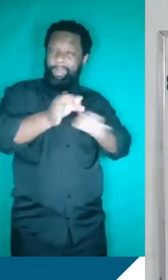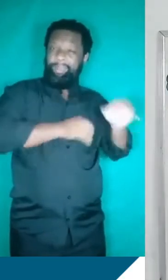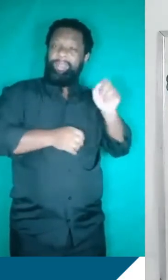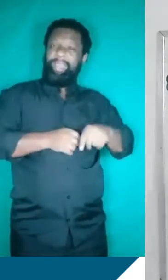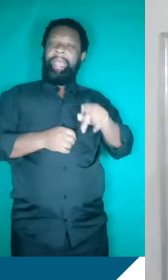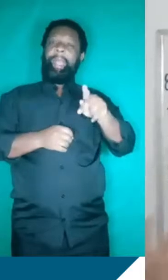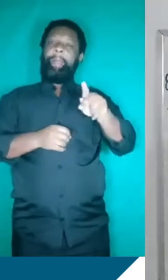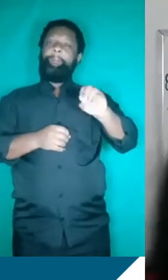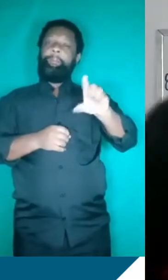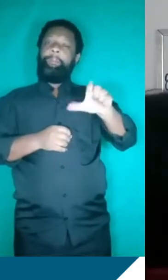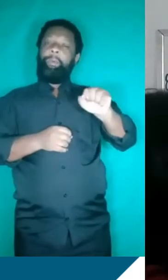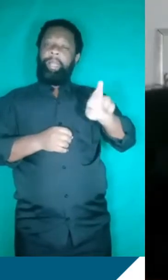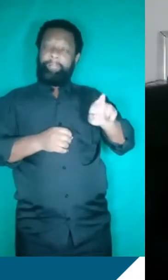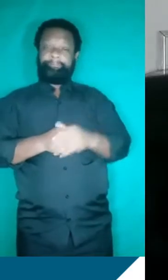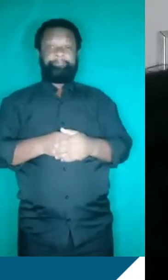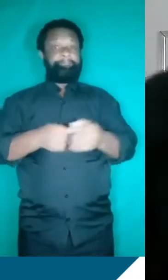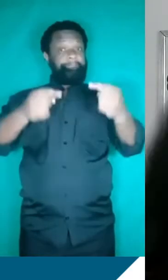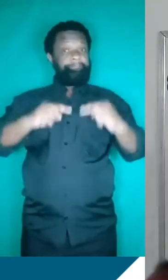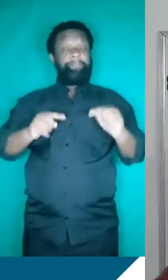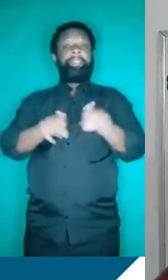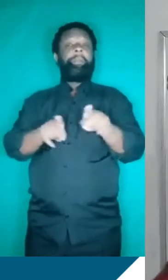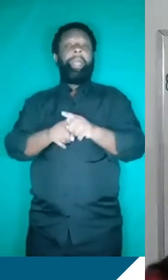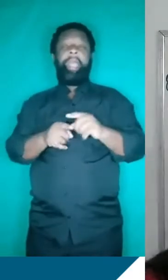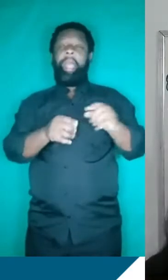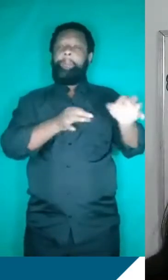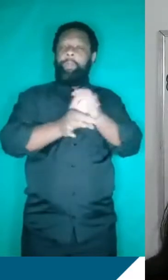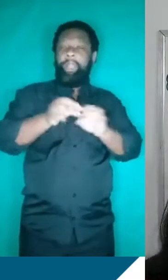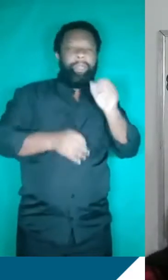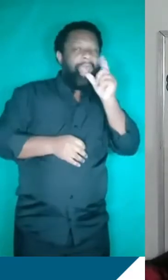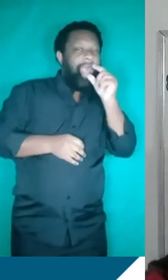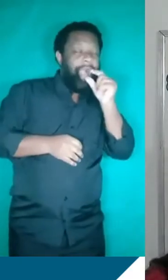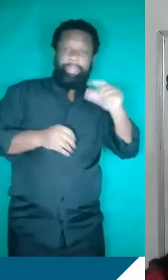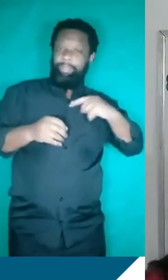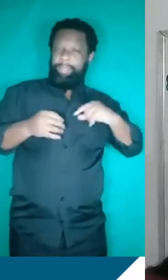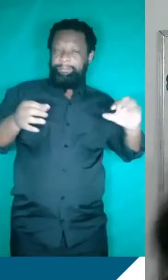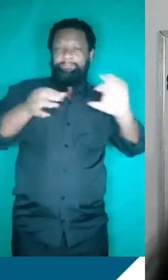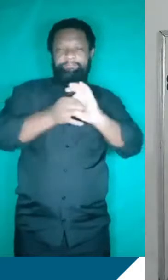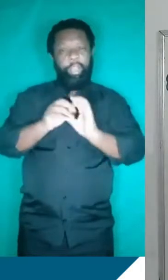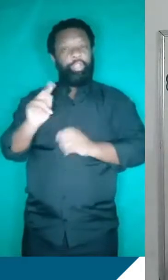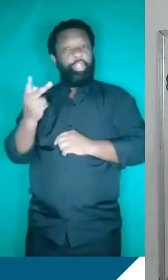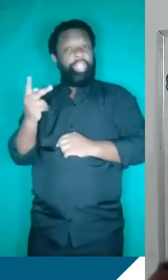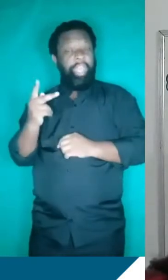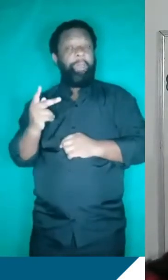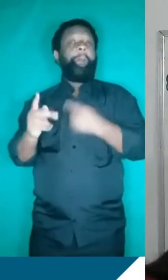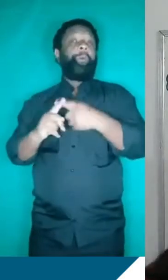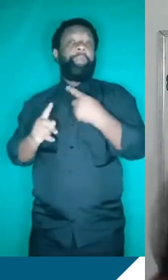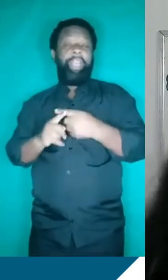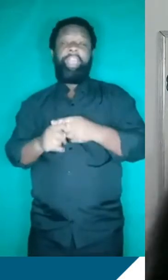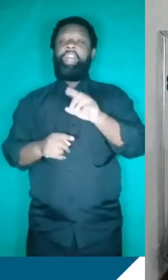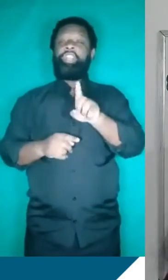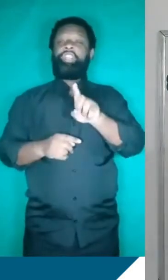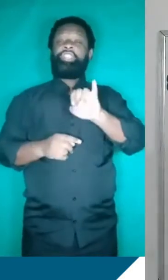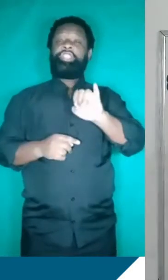polar. Entre moléculas de água, nós também já combinamos que ocorre a ligação de hidrogênio, que é um tipo de dipolo-dipolo, mas é